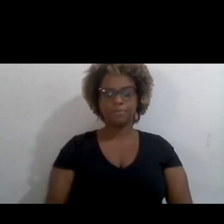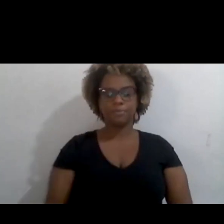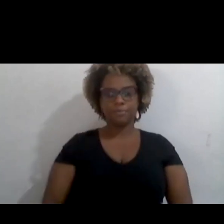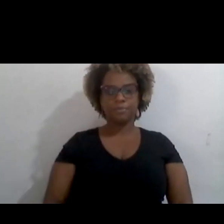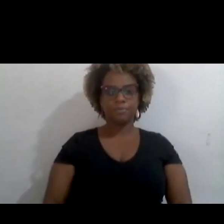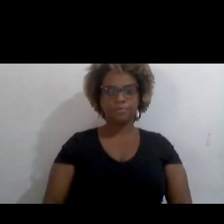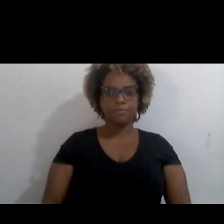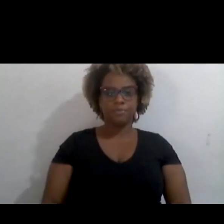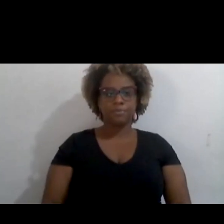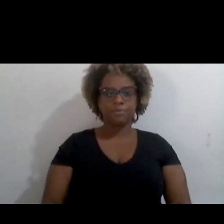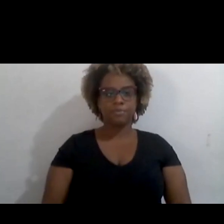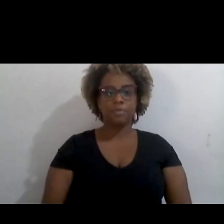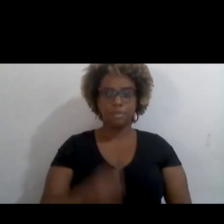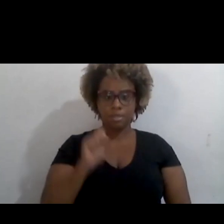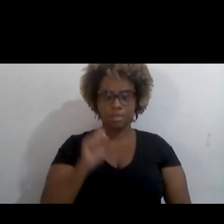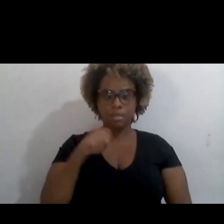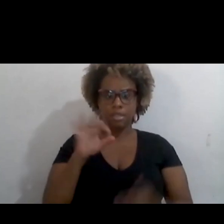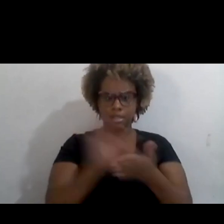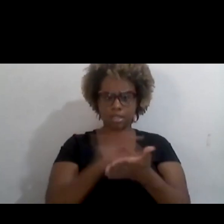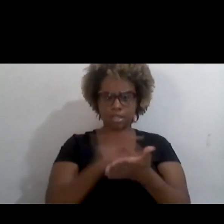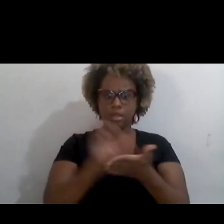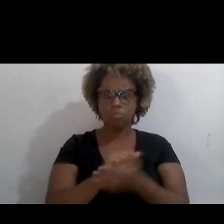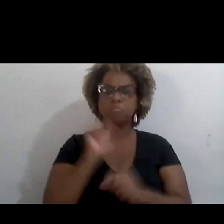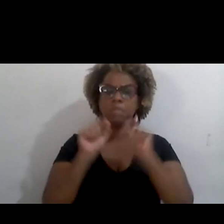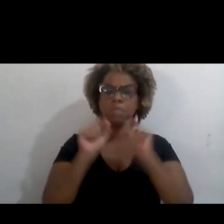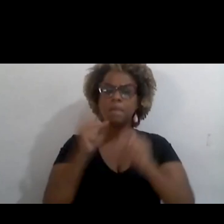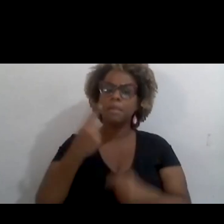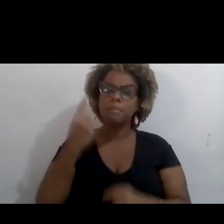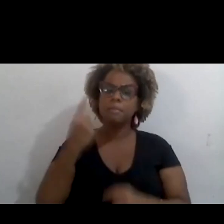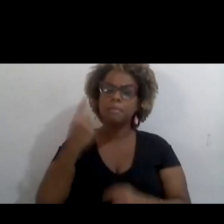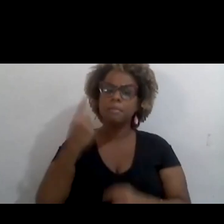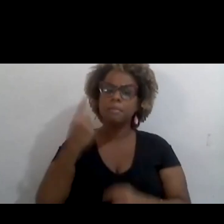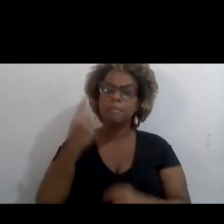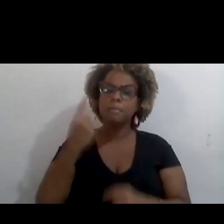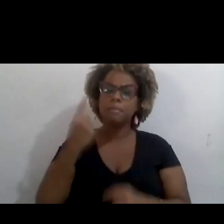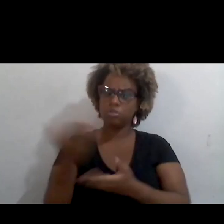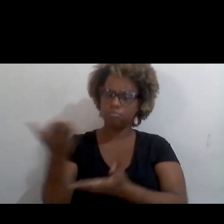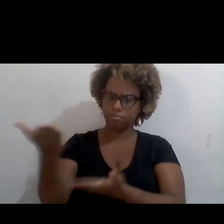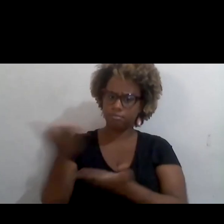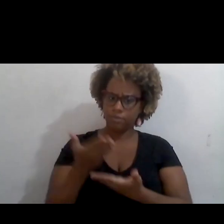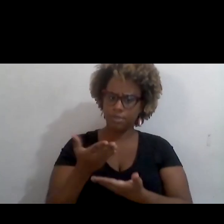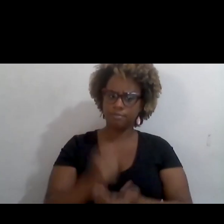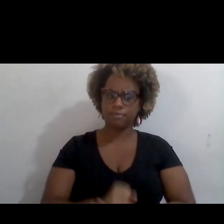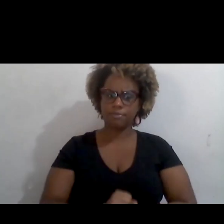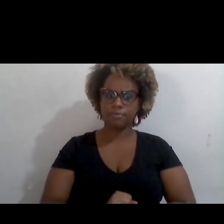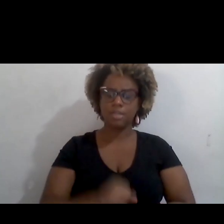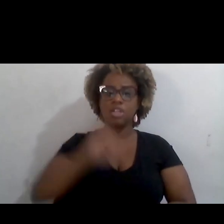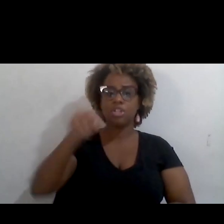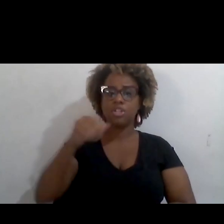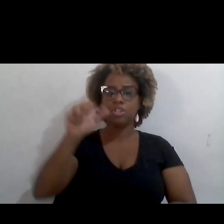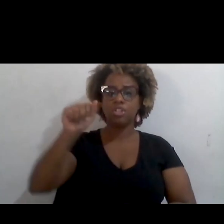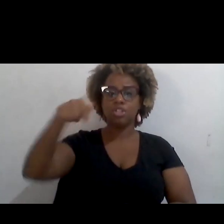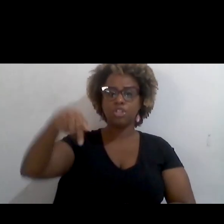tem a primeira inscrição? Tem a primeira? Pode vir, Jaque, por favor. Jaqueline Vasconcelos será a